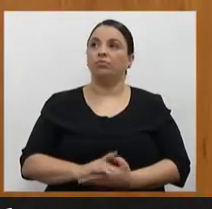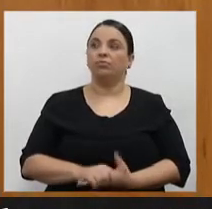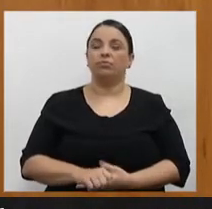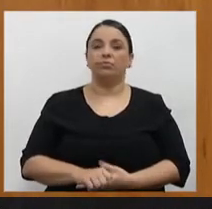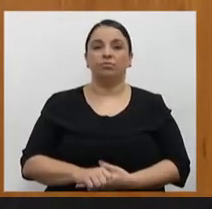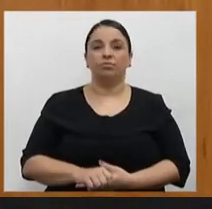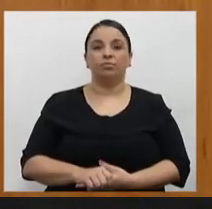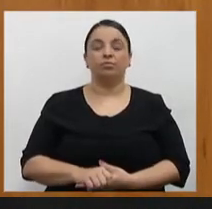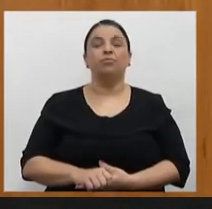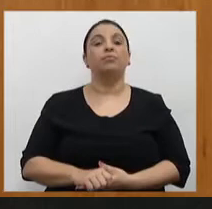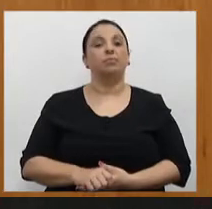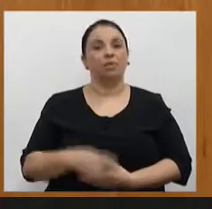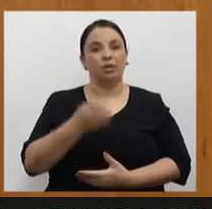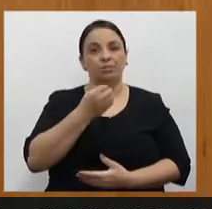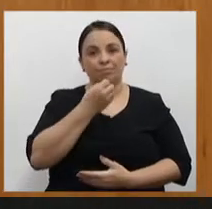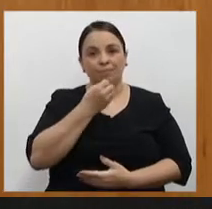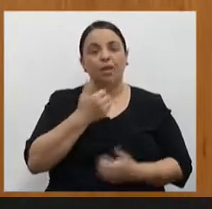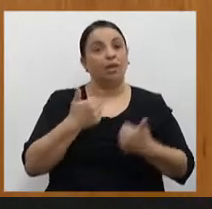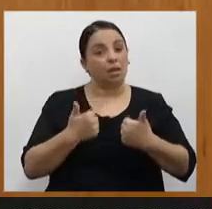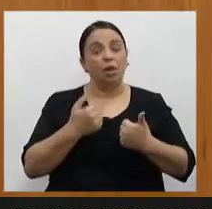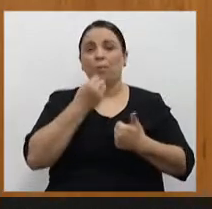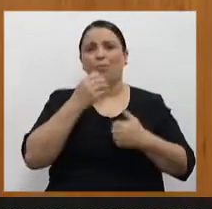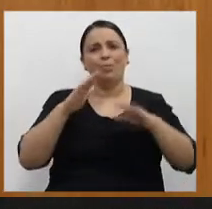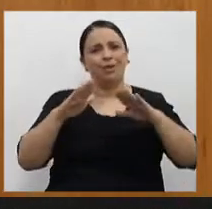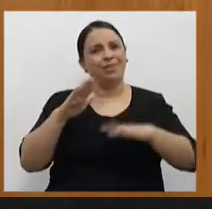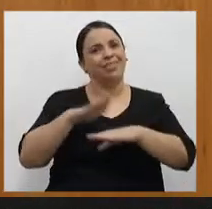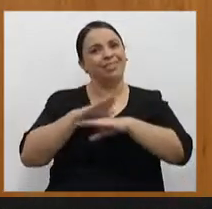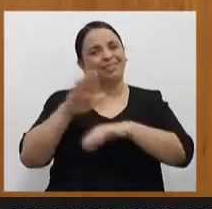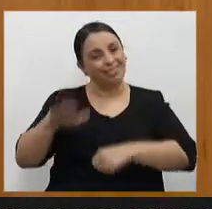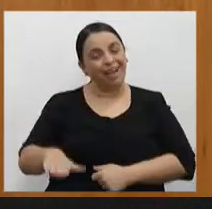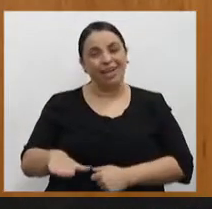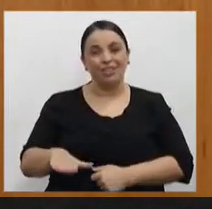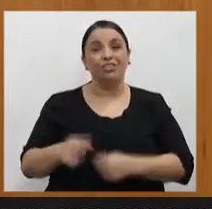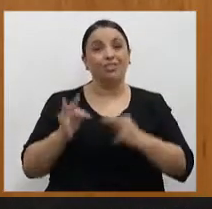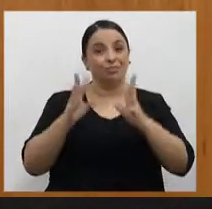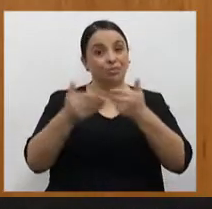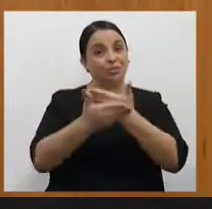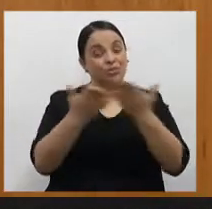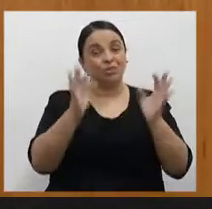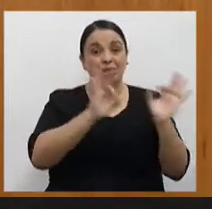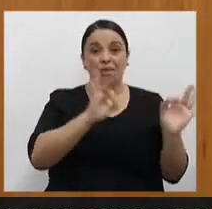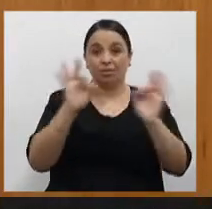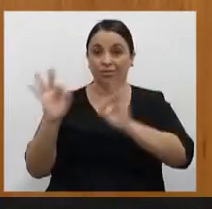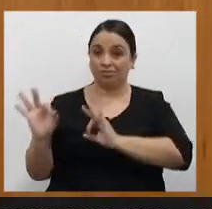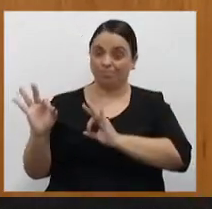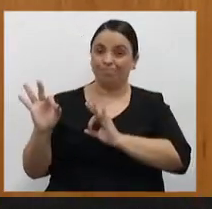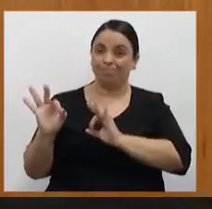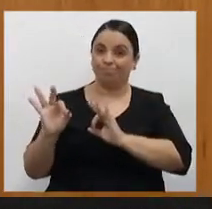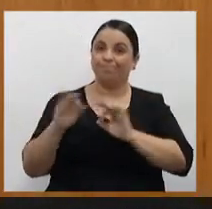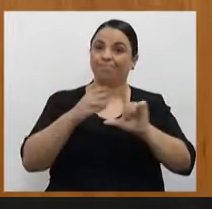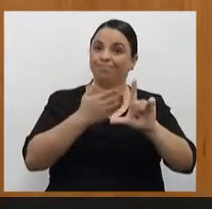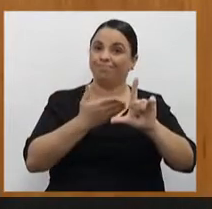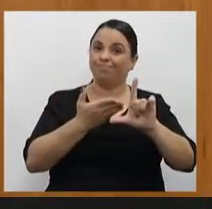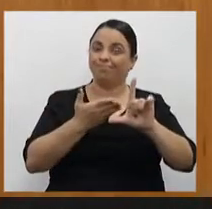Muito bem, boa tarde então a todos que estão nos acompanhando aí pelo portal.